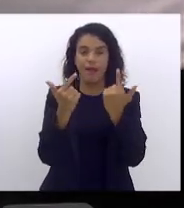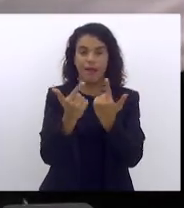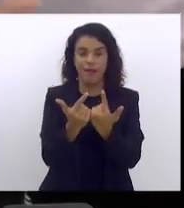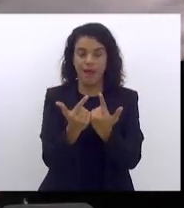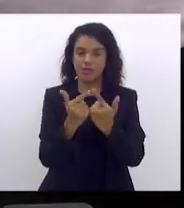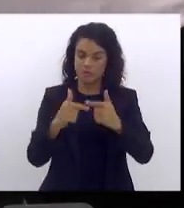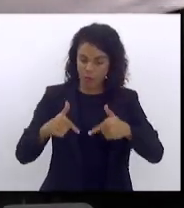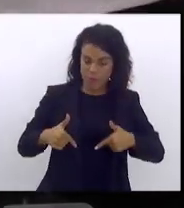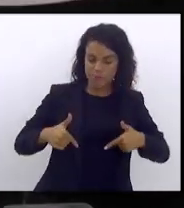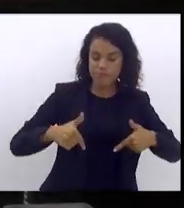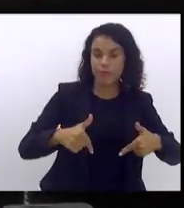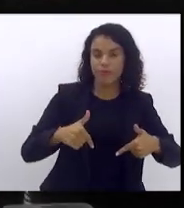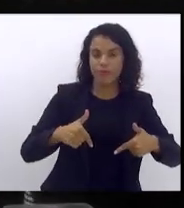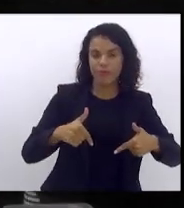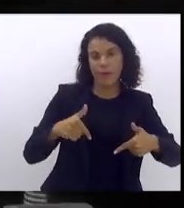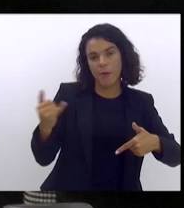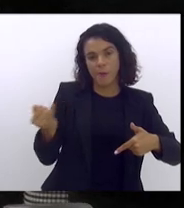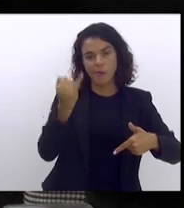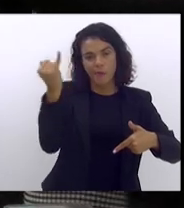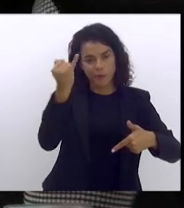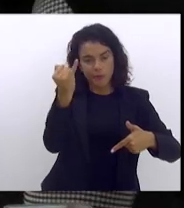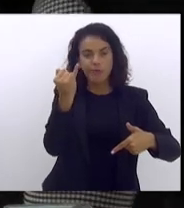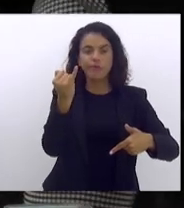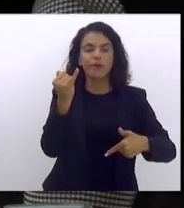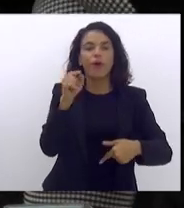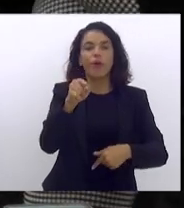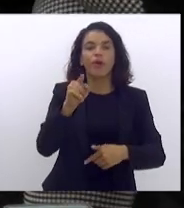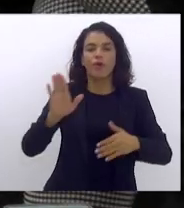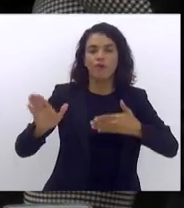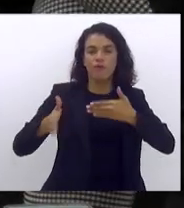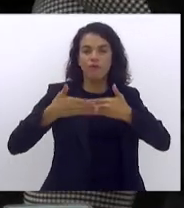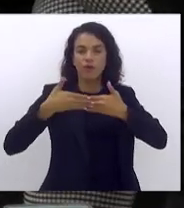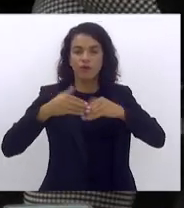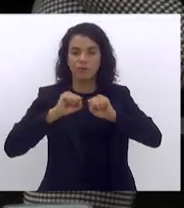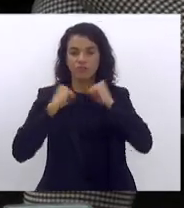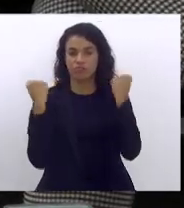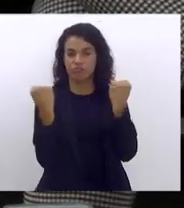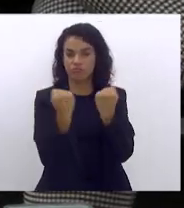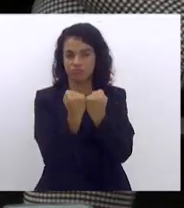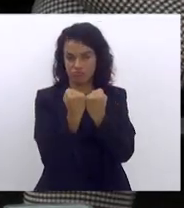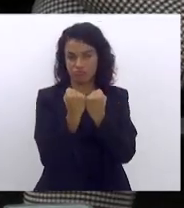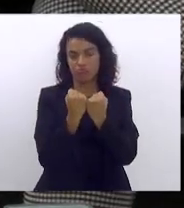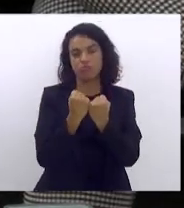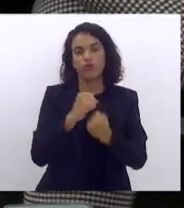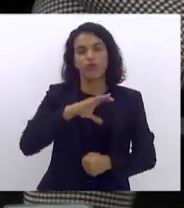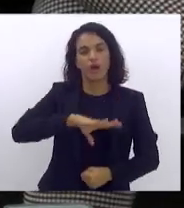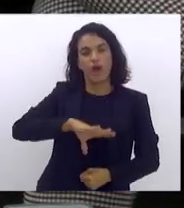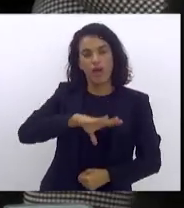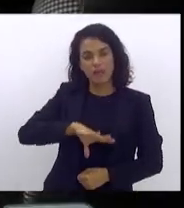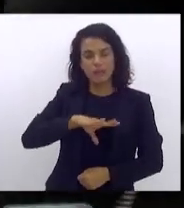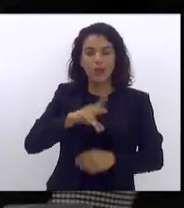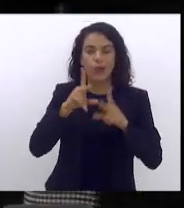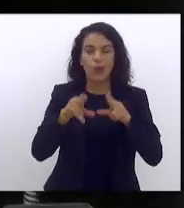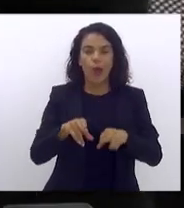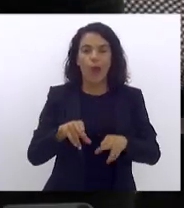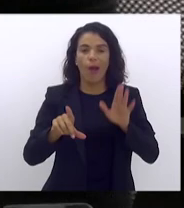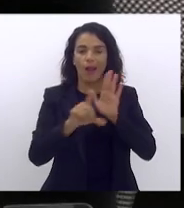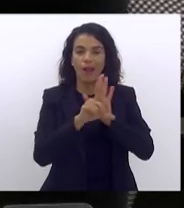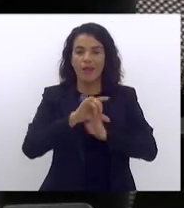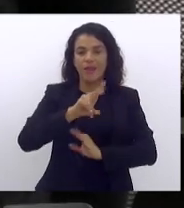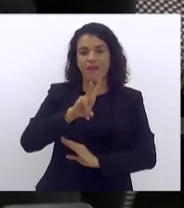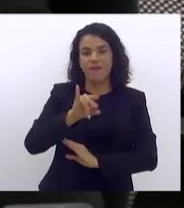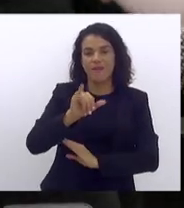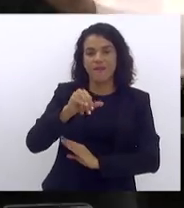que está de grande relevância na conjuntura, que é o fechamento do Estádio São Januário. Assim como fizemos com a Lei Vini Júnior, assim como fizemos com outras